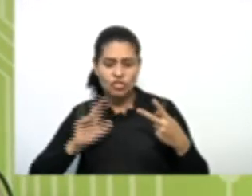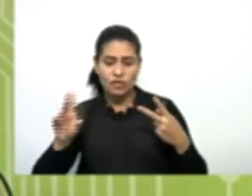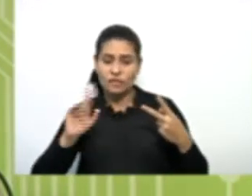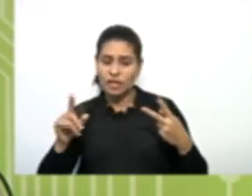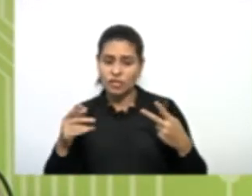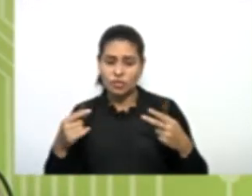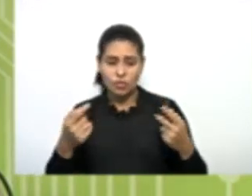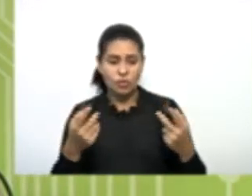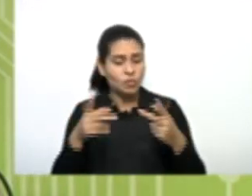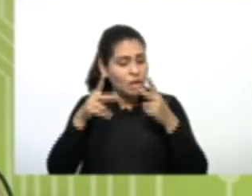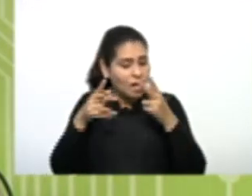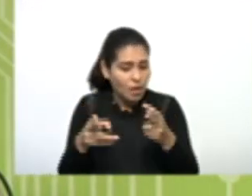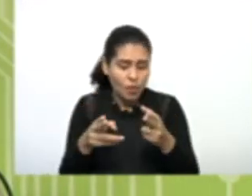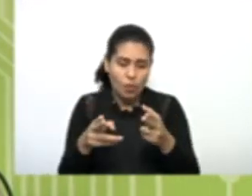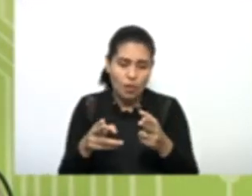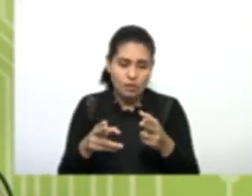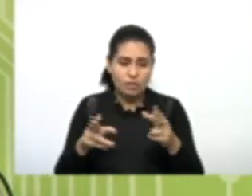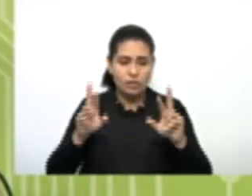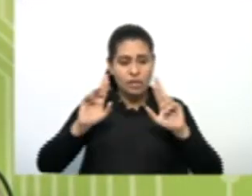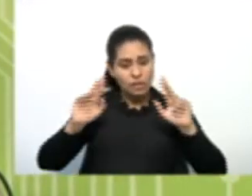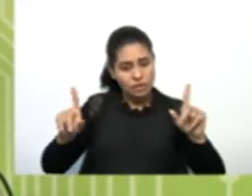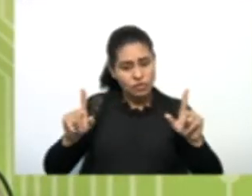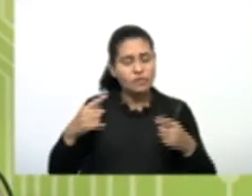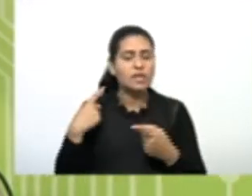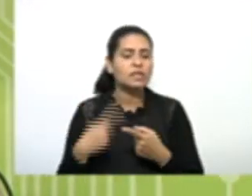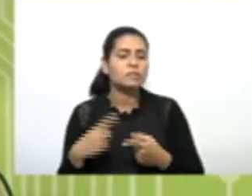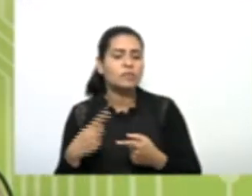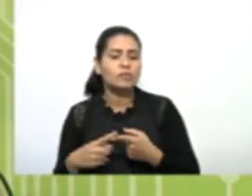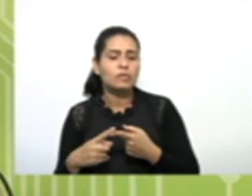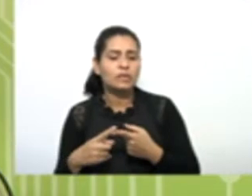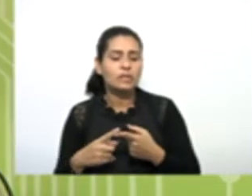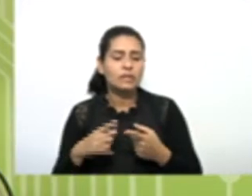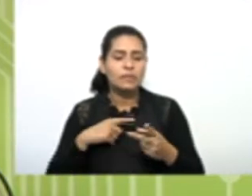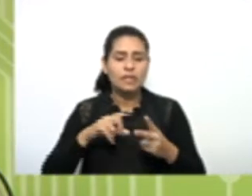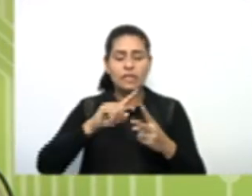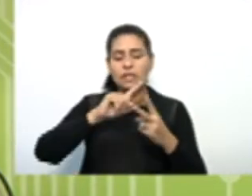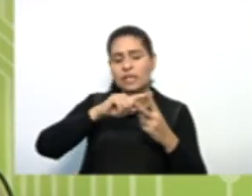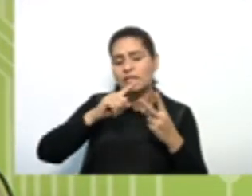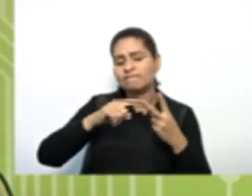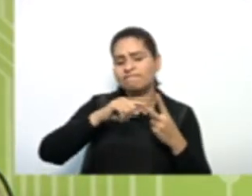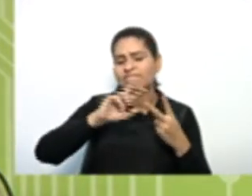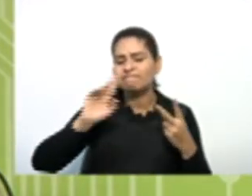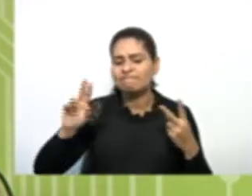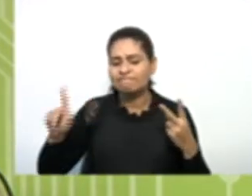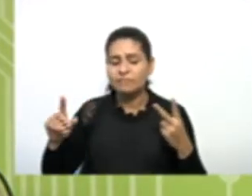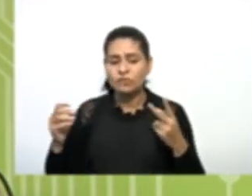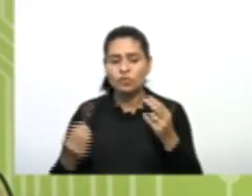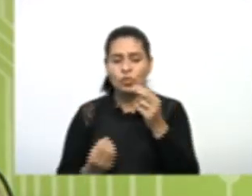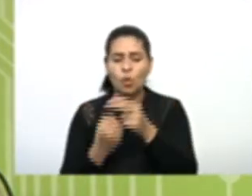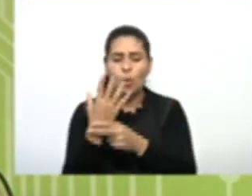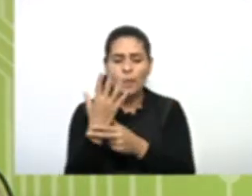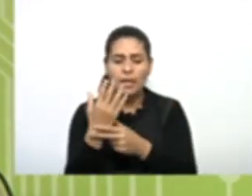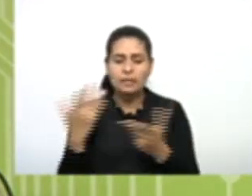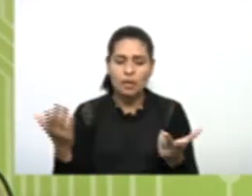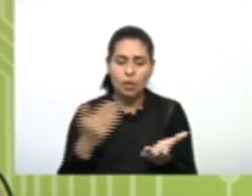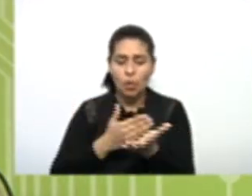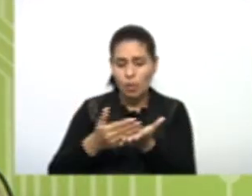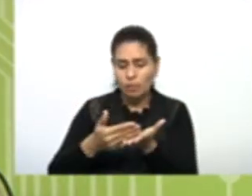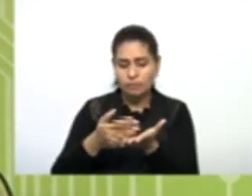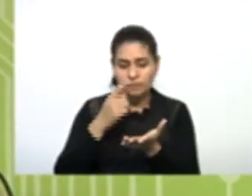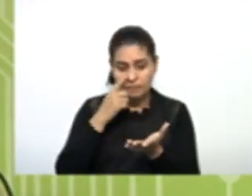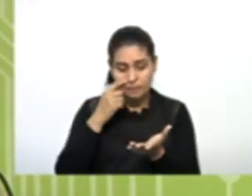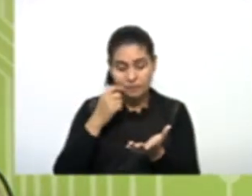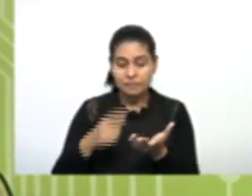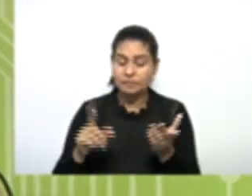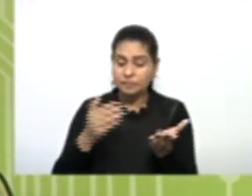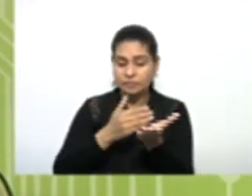diferentes, não são a mesma coisa. São diferentes por quê? Porque elas têm diferenças na sua origem. Uma é